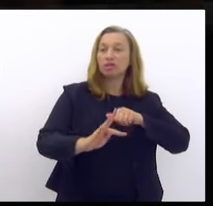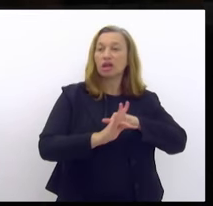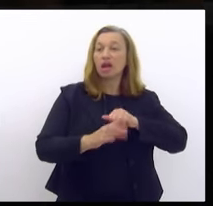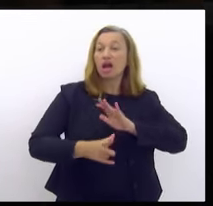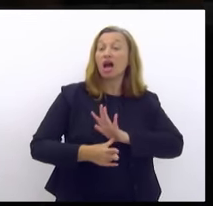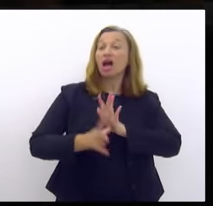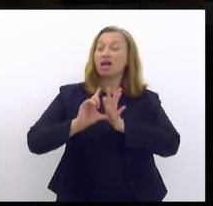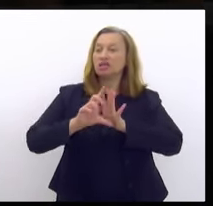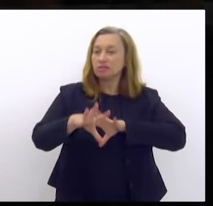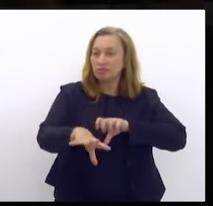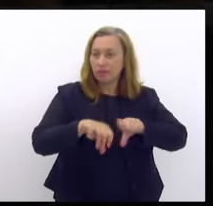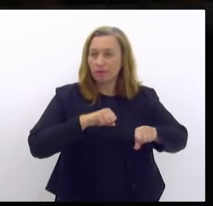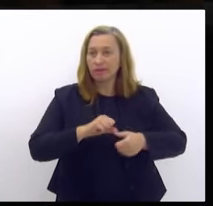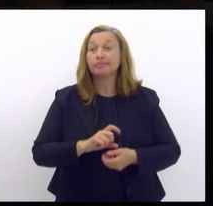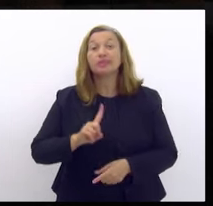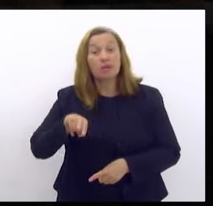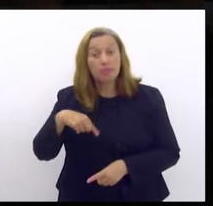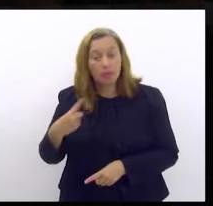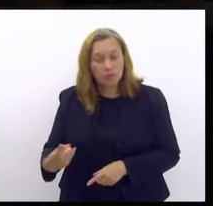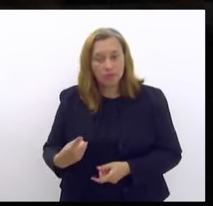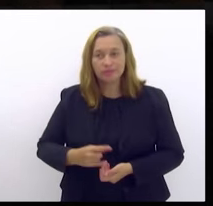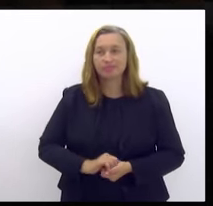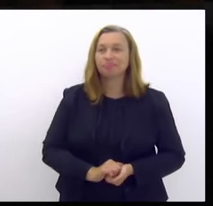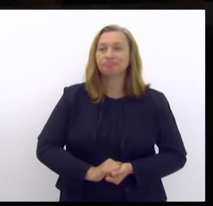formar. Depois,